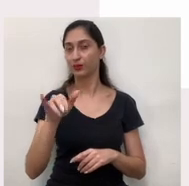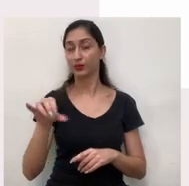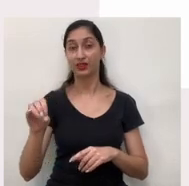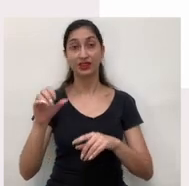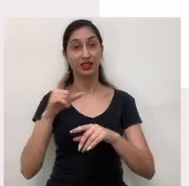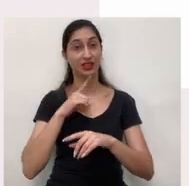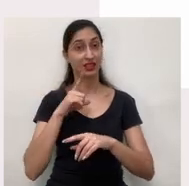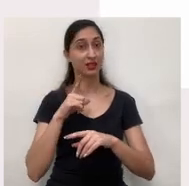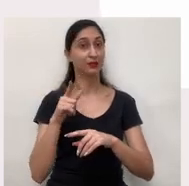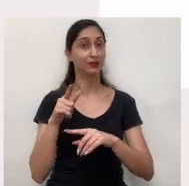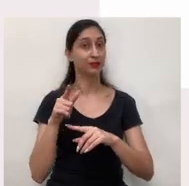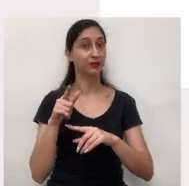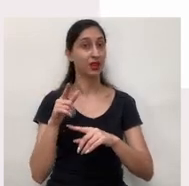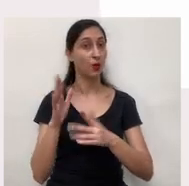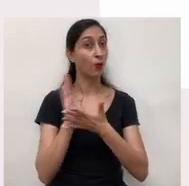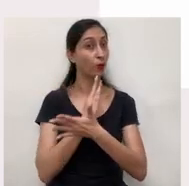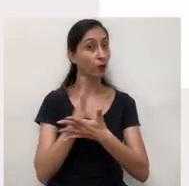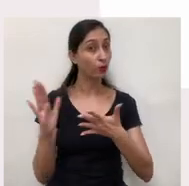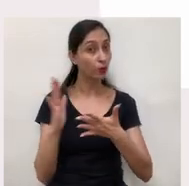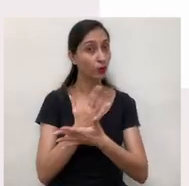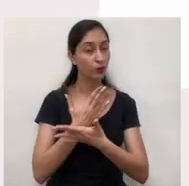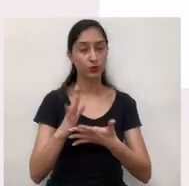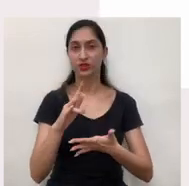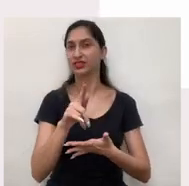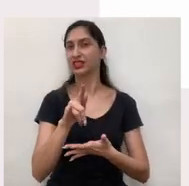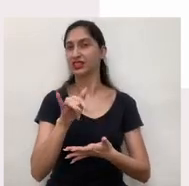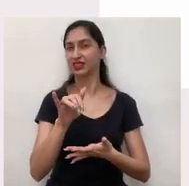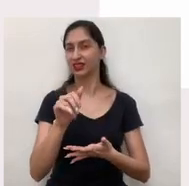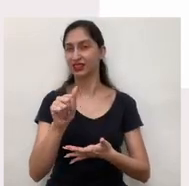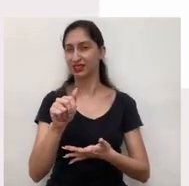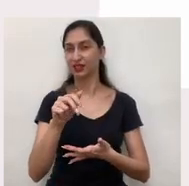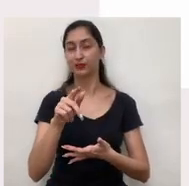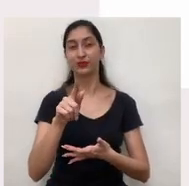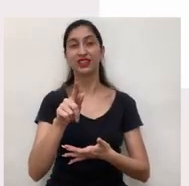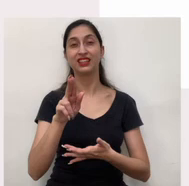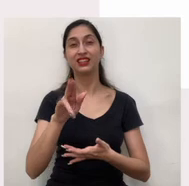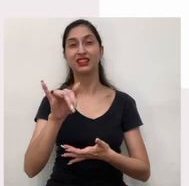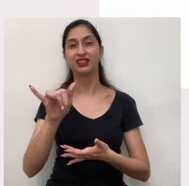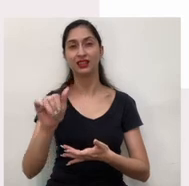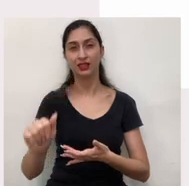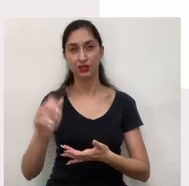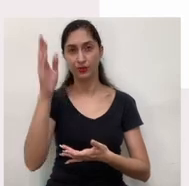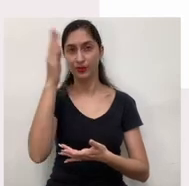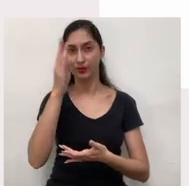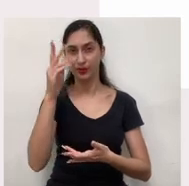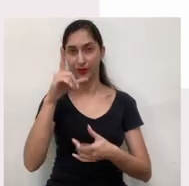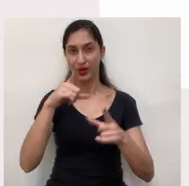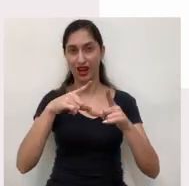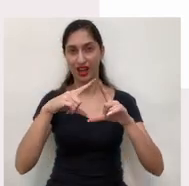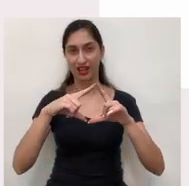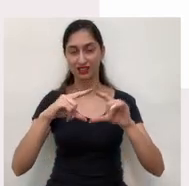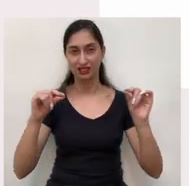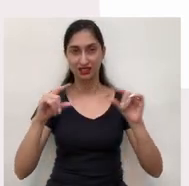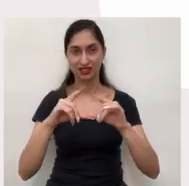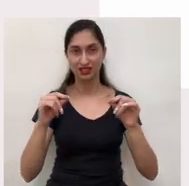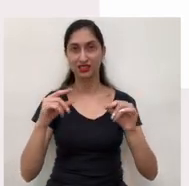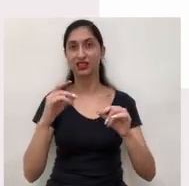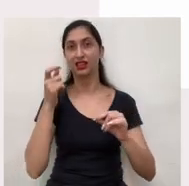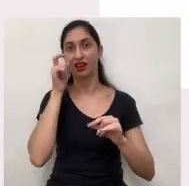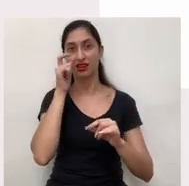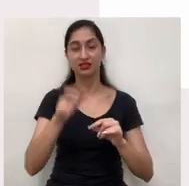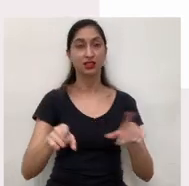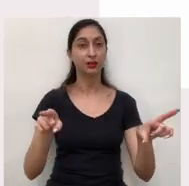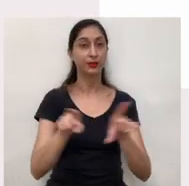E são também alguns, tem um guia de Brasília, muito interessante, tem um livro do Nicolas Berg sobre Brasília também, que é o